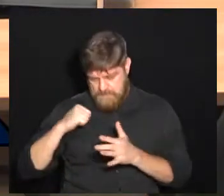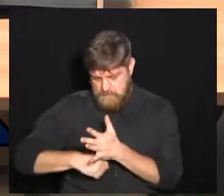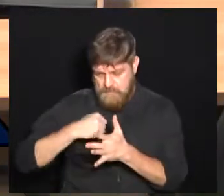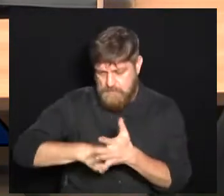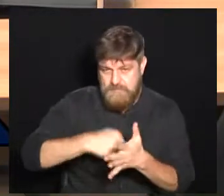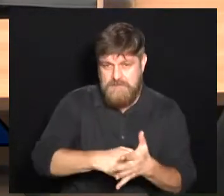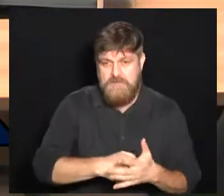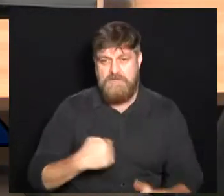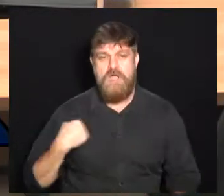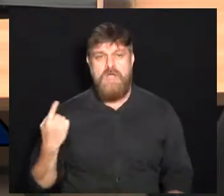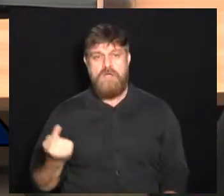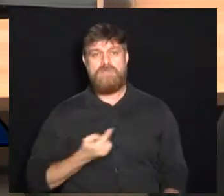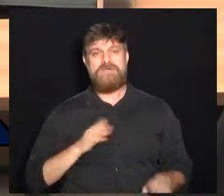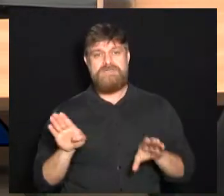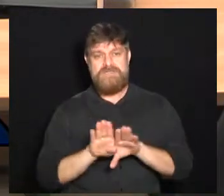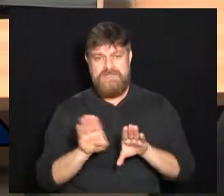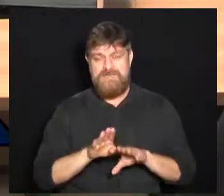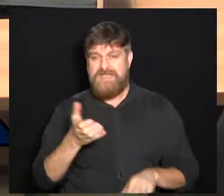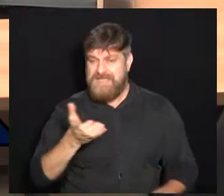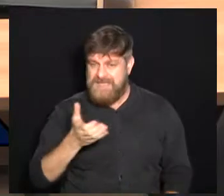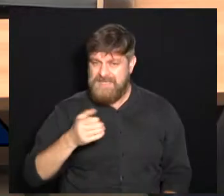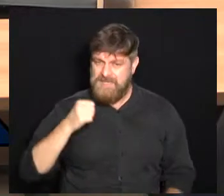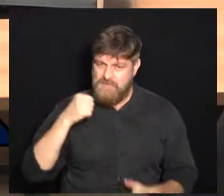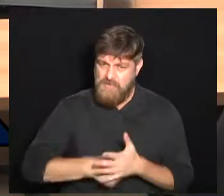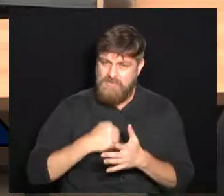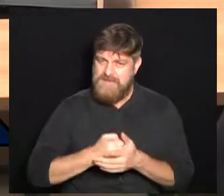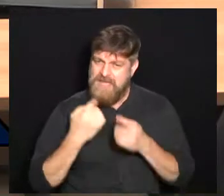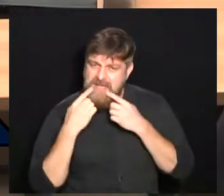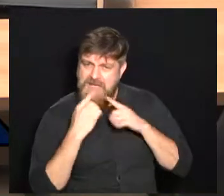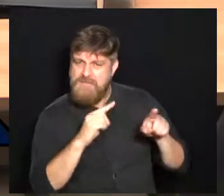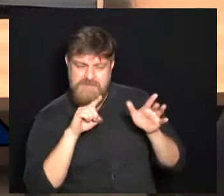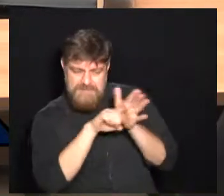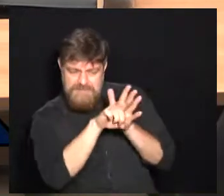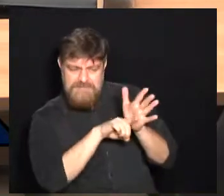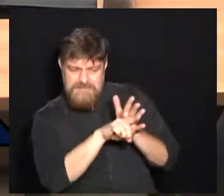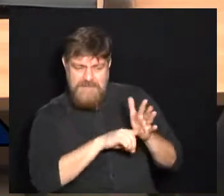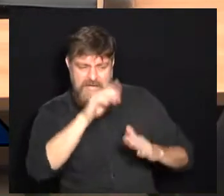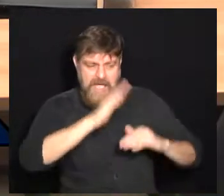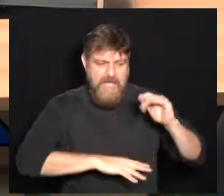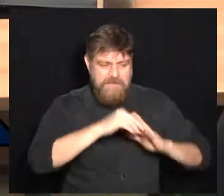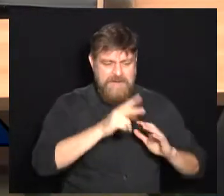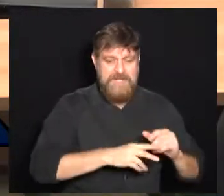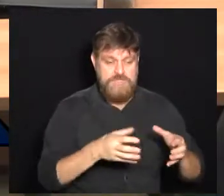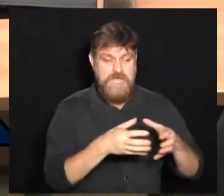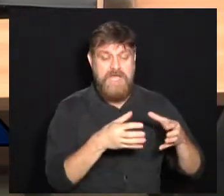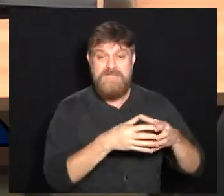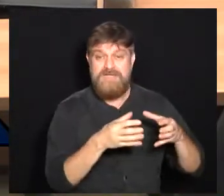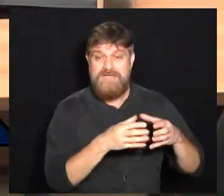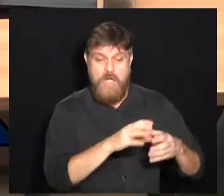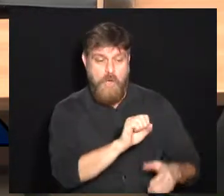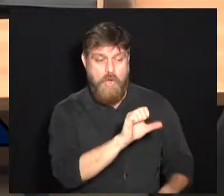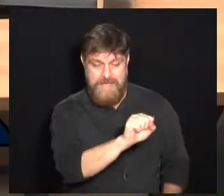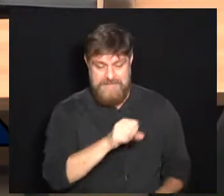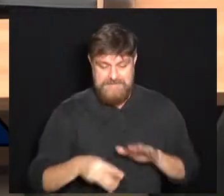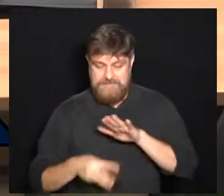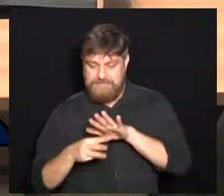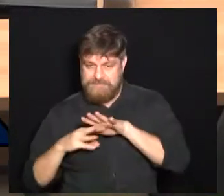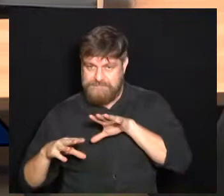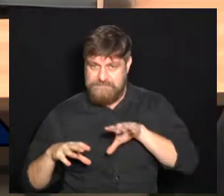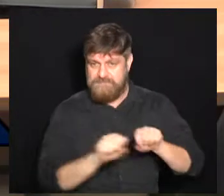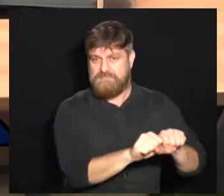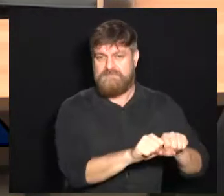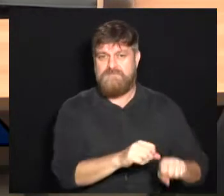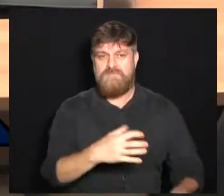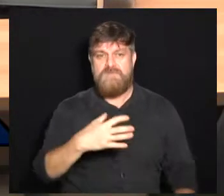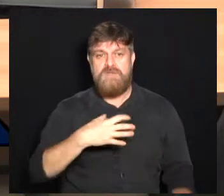não vamos abrir mão de continuar questionando e fiscalizando cada OS dessa cidade, porque é isso que é a